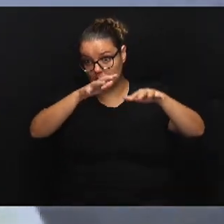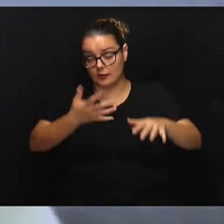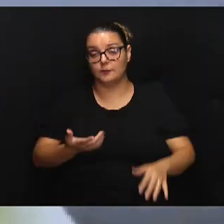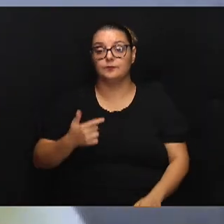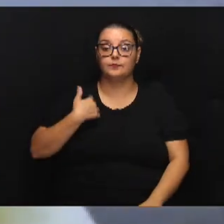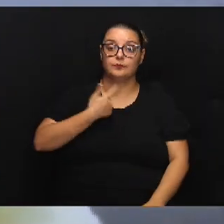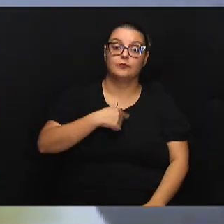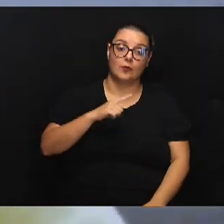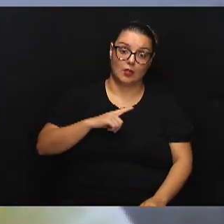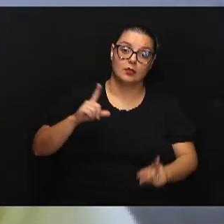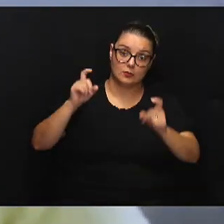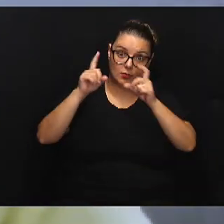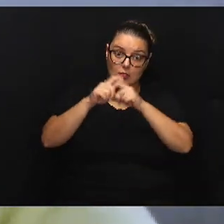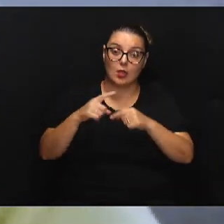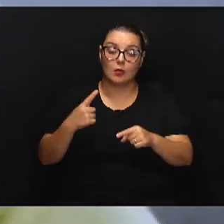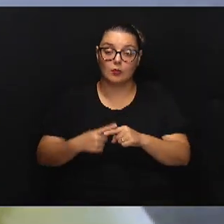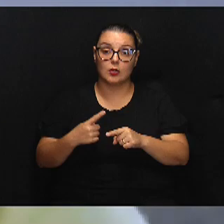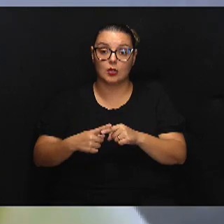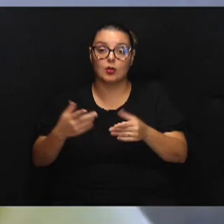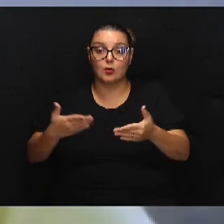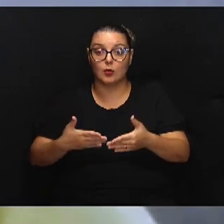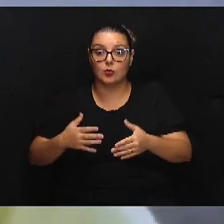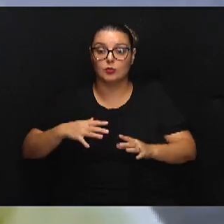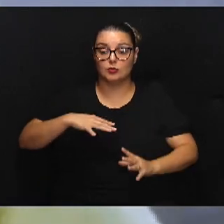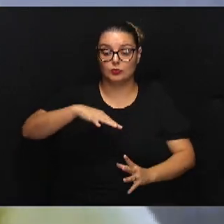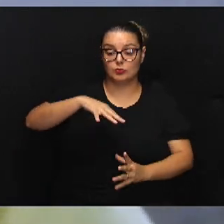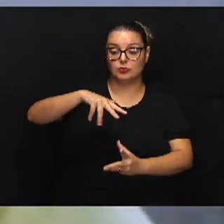tem dificuldade, porque hoje nós estamos num mundo que